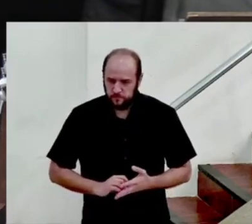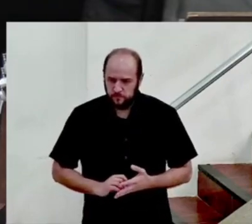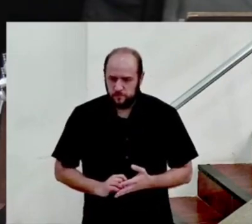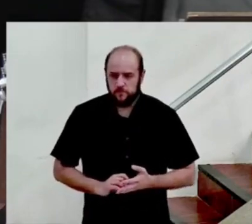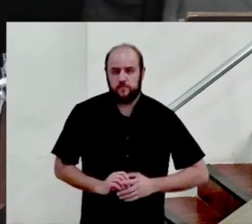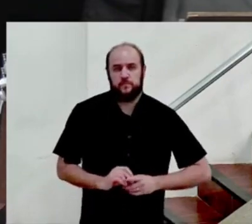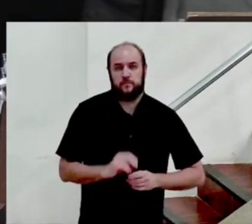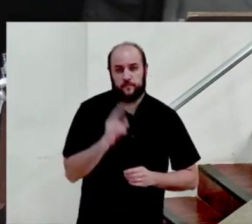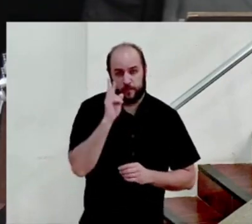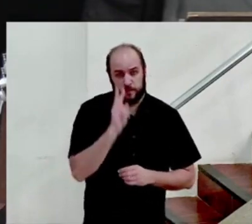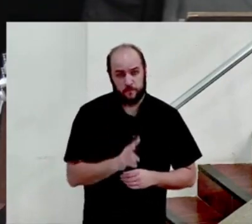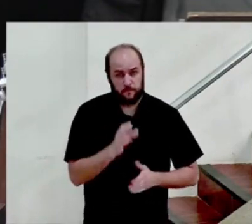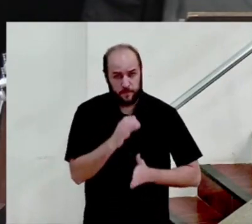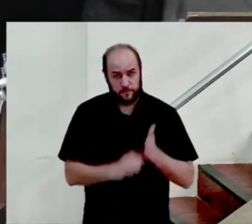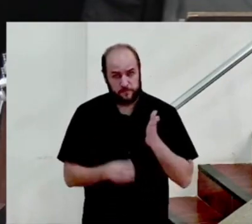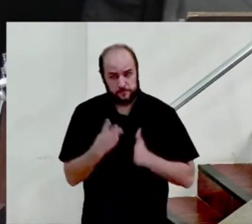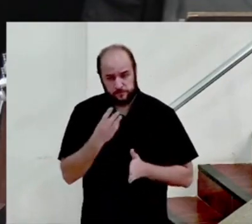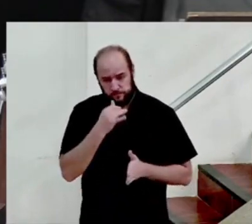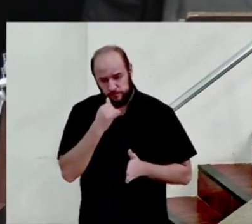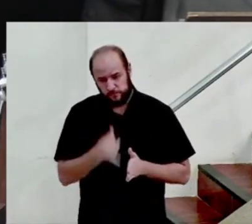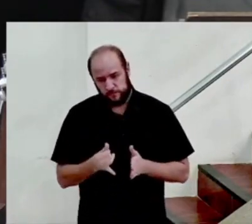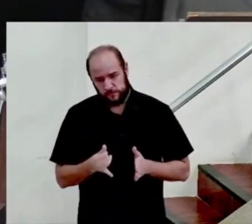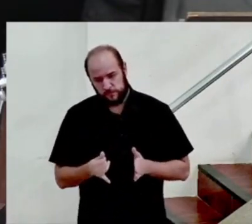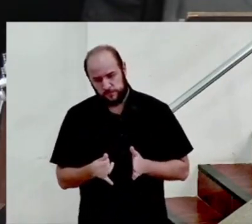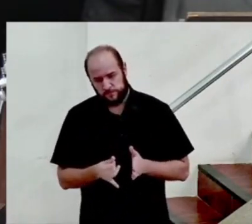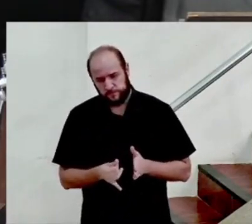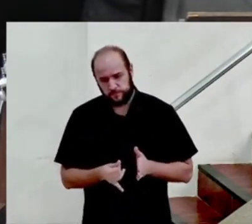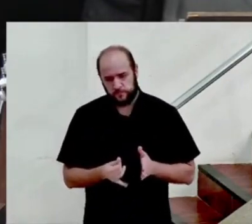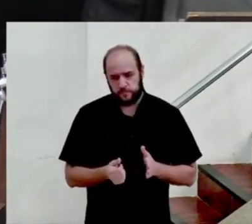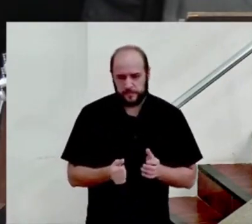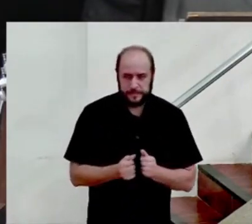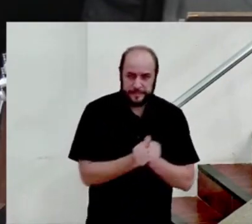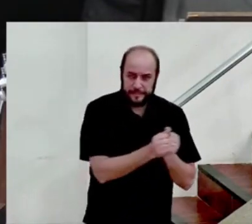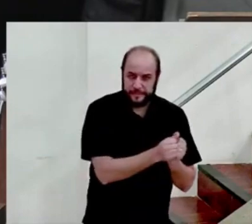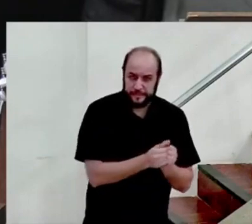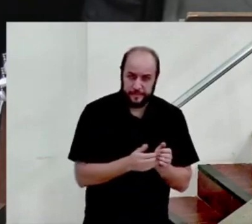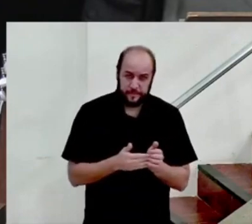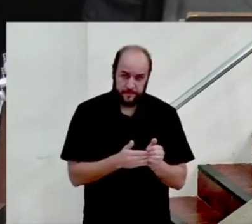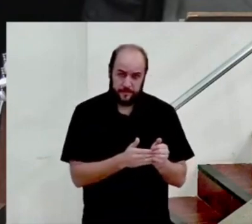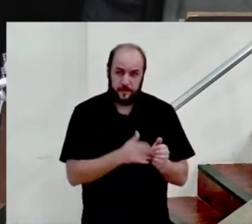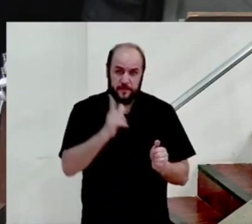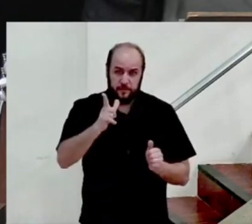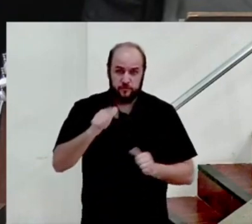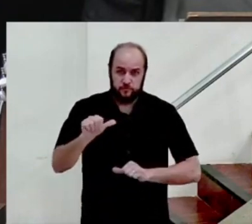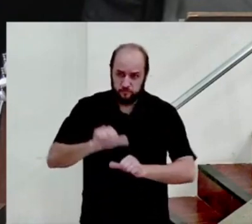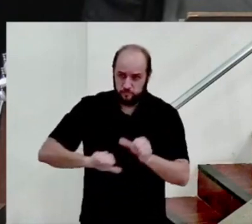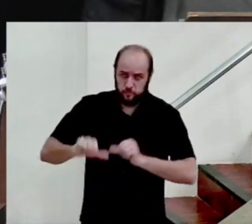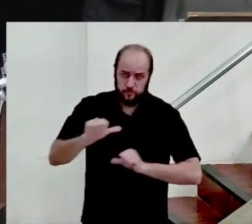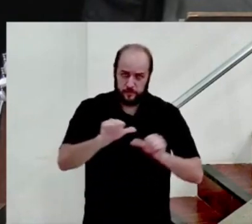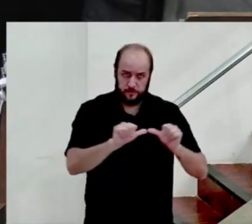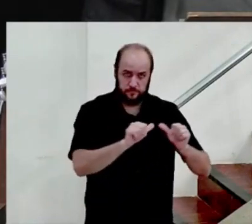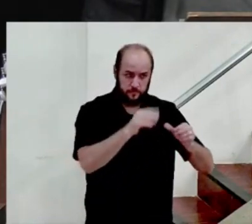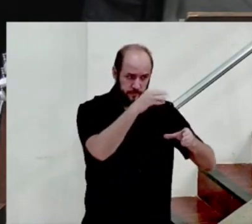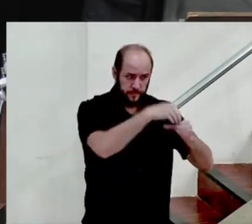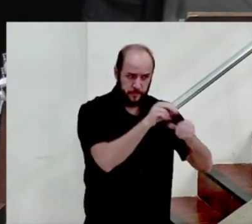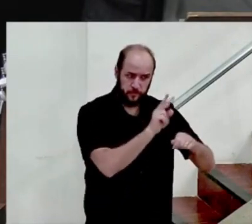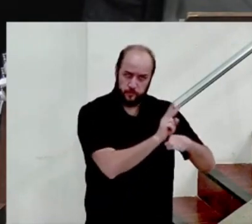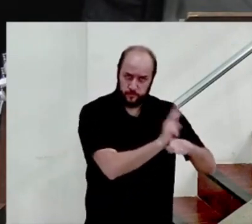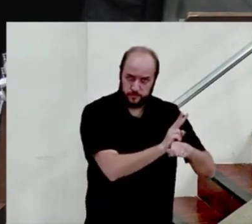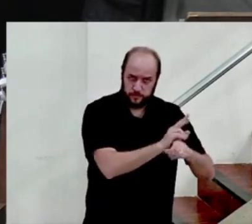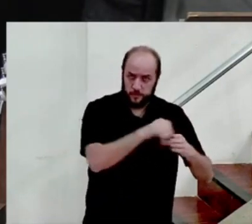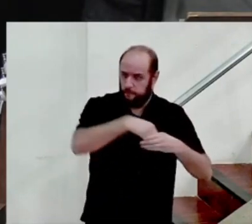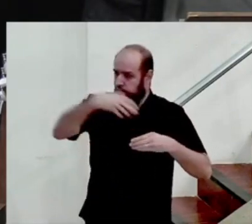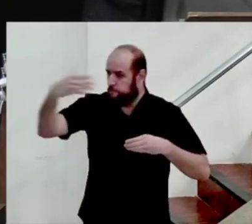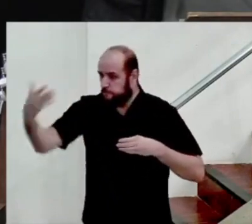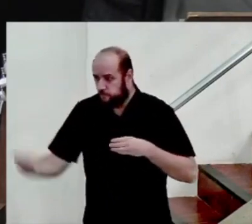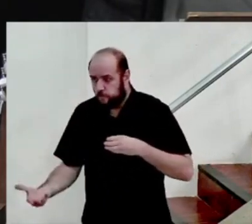Noé, um microcosmos dentro da arca, o Senhor também revertia o que estava fora da arca. Então, a gente vê o Senhor,